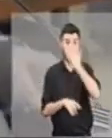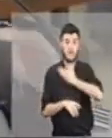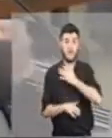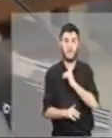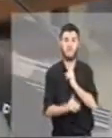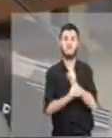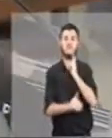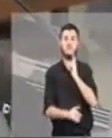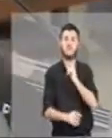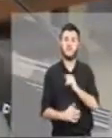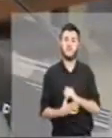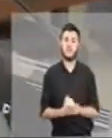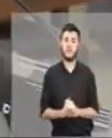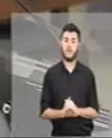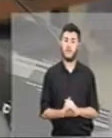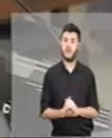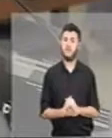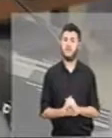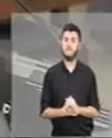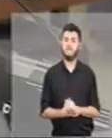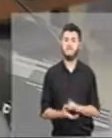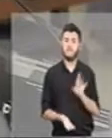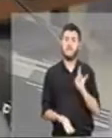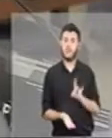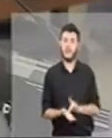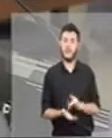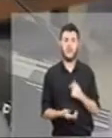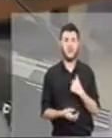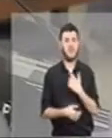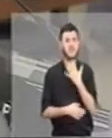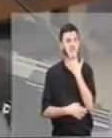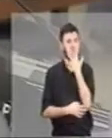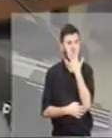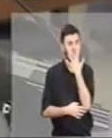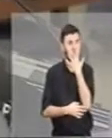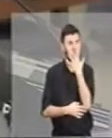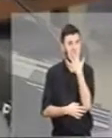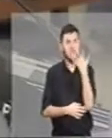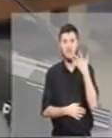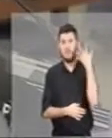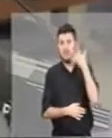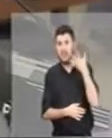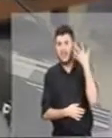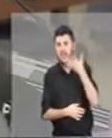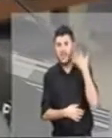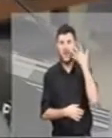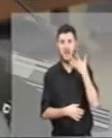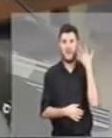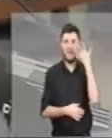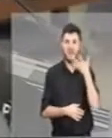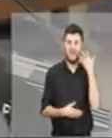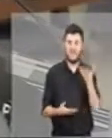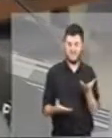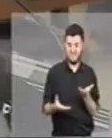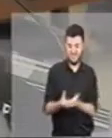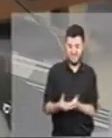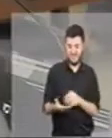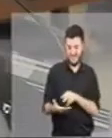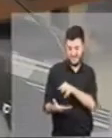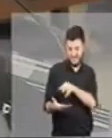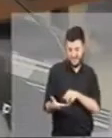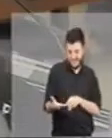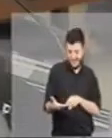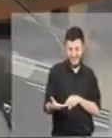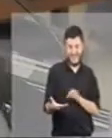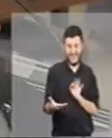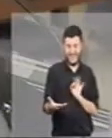E, para ser sincero, e ouvindo as sustentações, mas sem ter lido o material, eu também fiquei com dúvida quanto à tipicidade ou